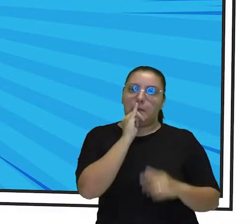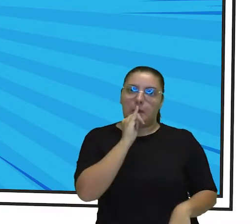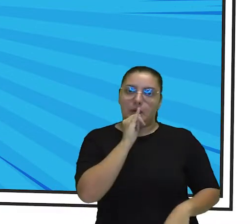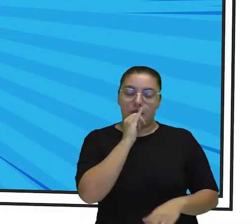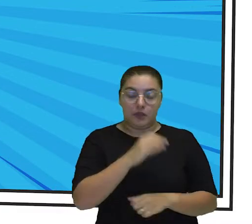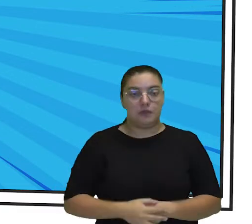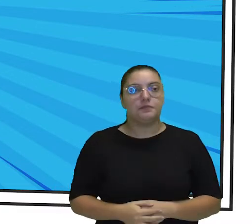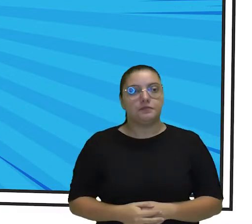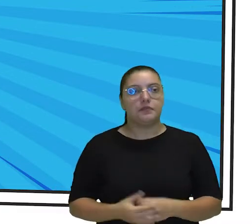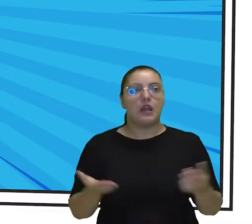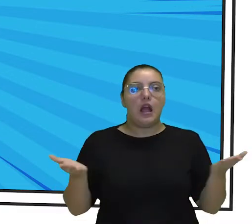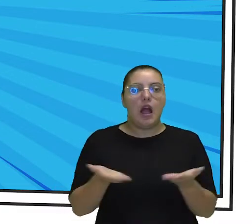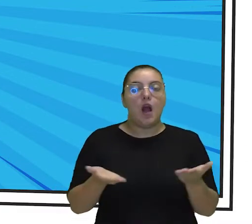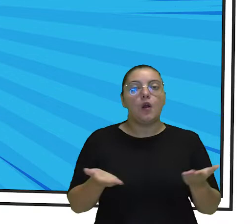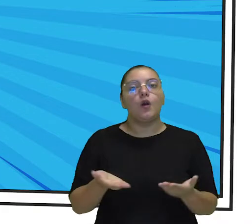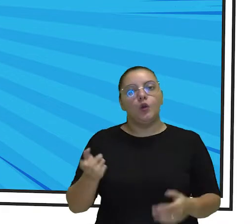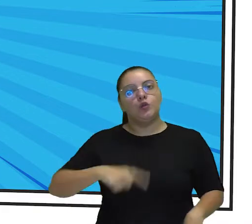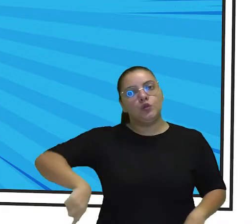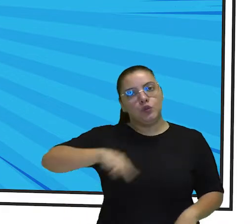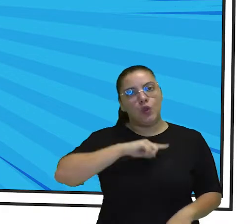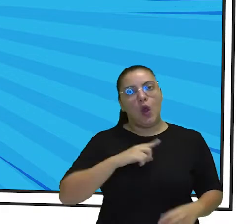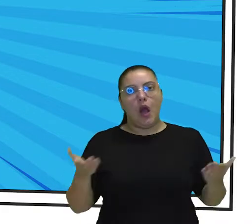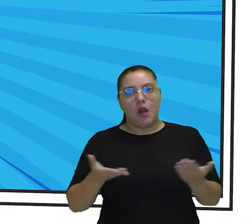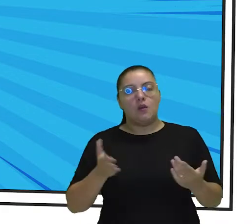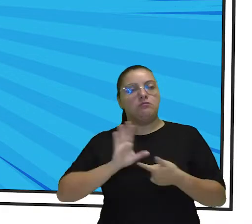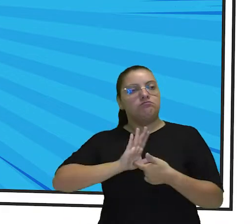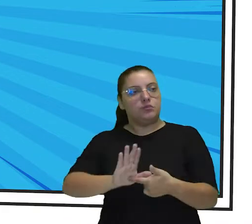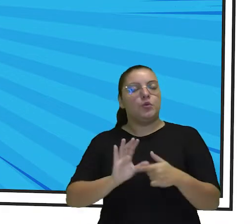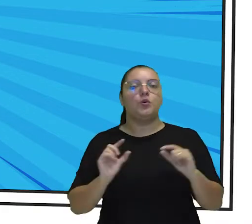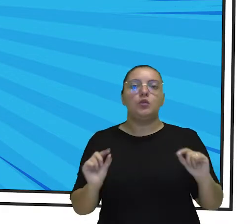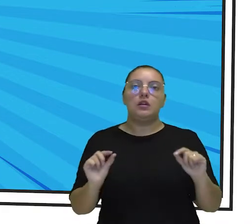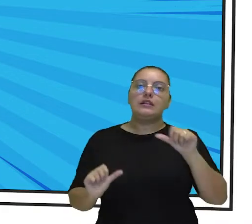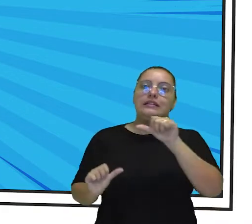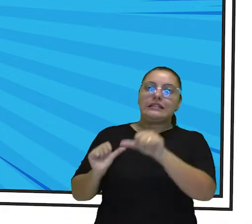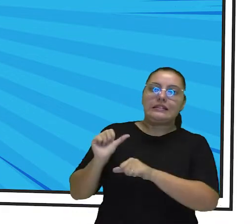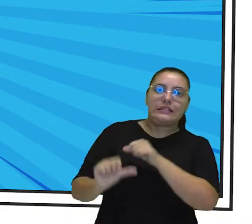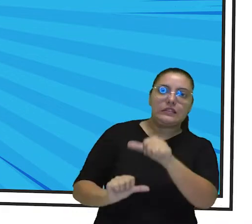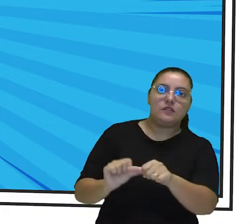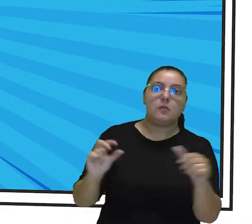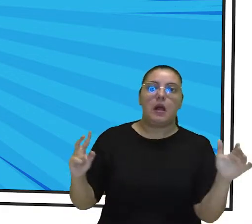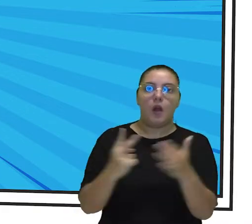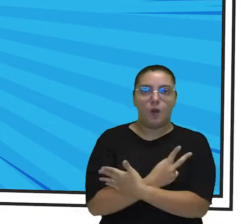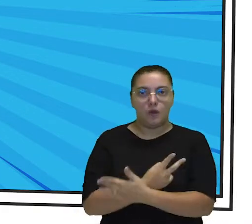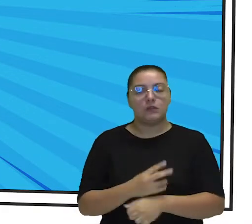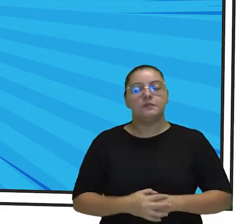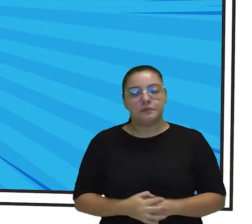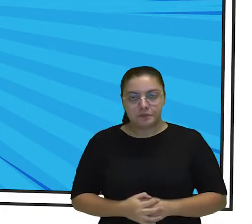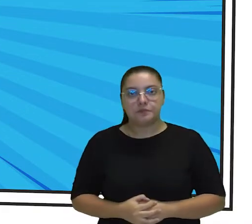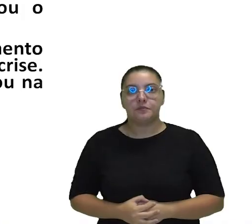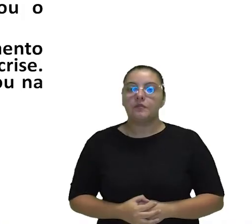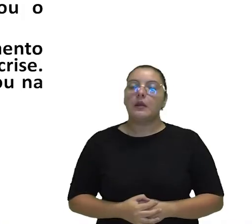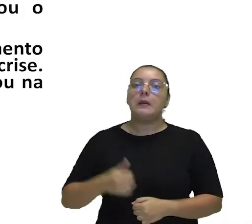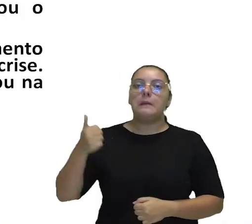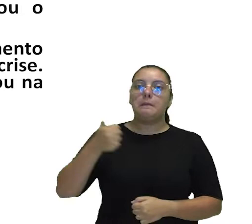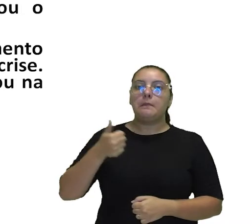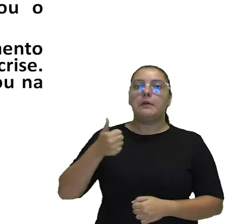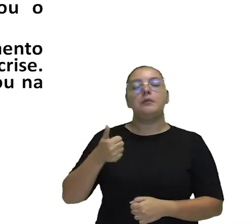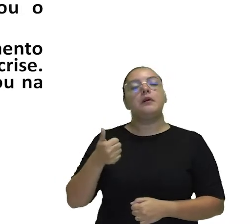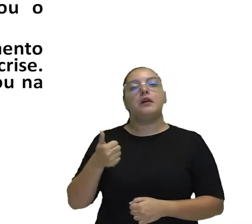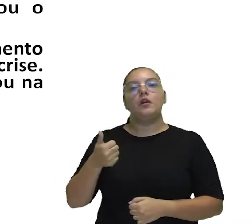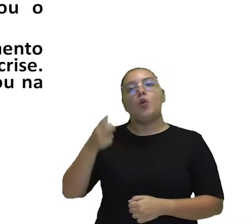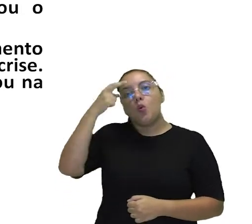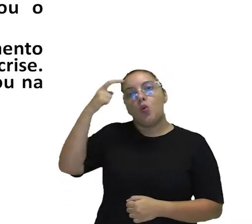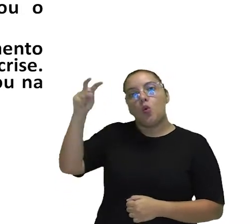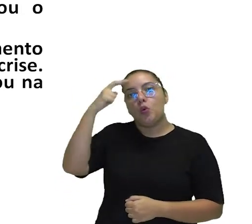nessa sequência que nós vamos agora apresentar das transformações causadas pela burguesia. Vamos lá. Primeiro, o renascimento